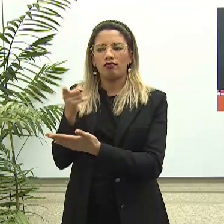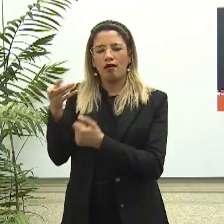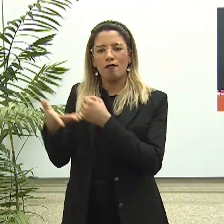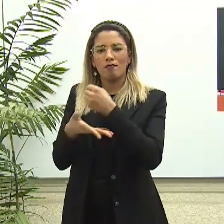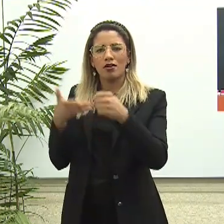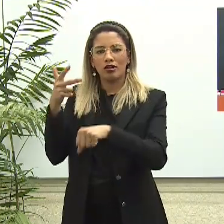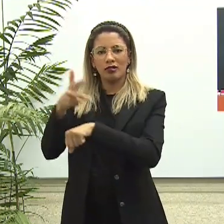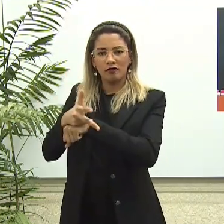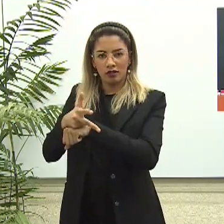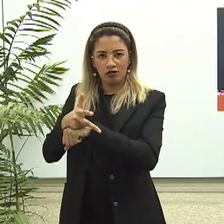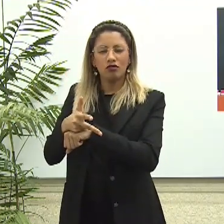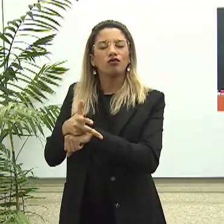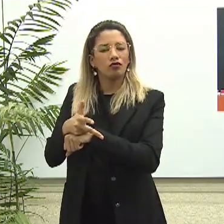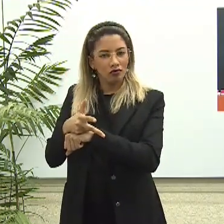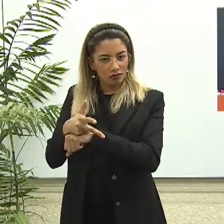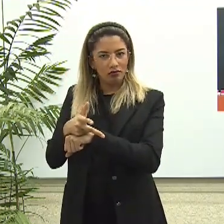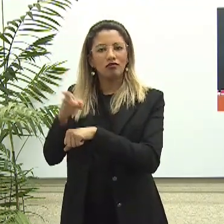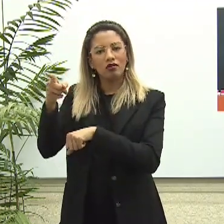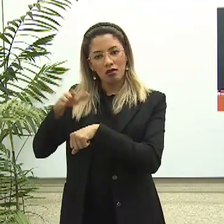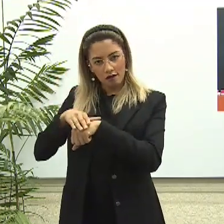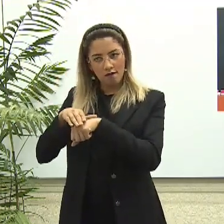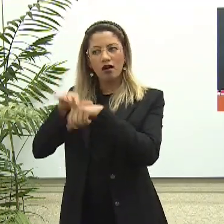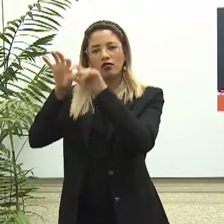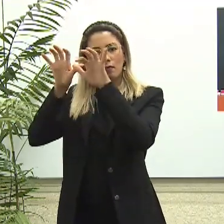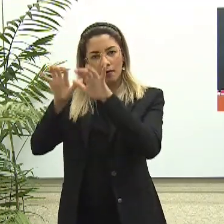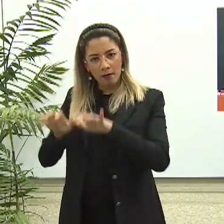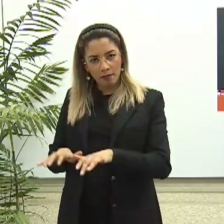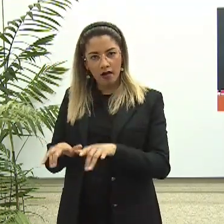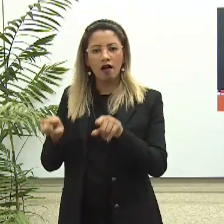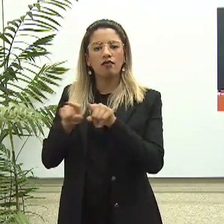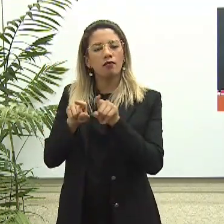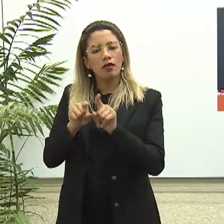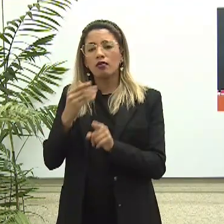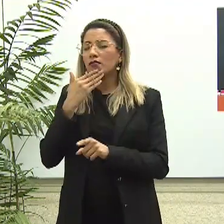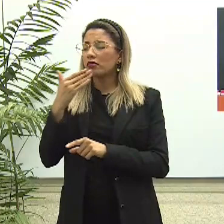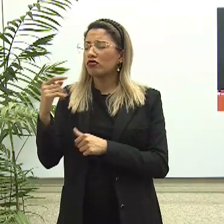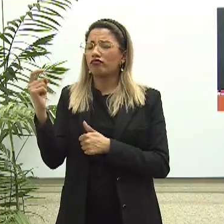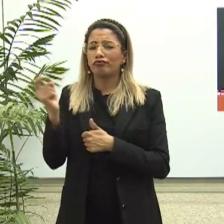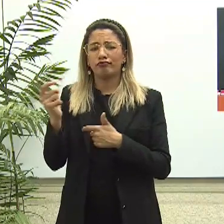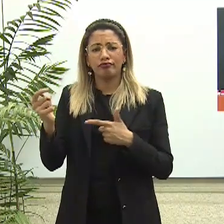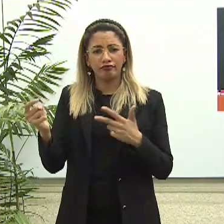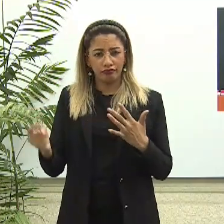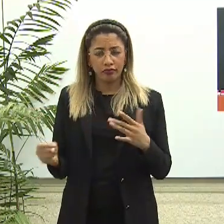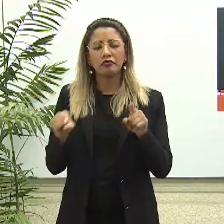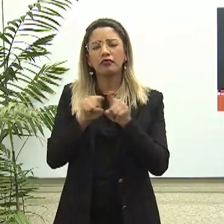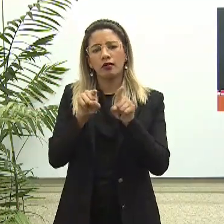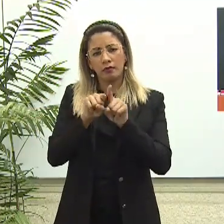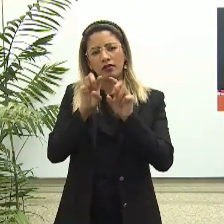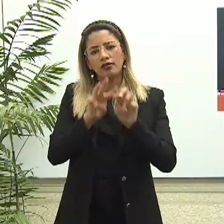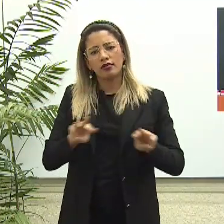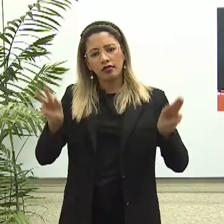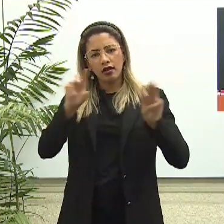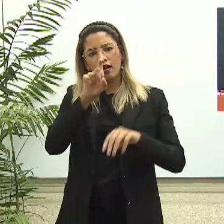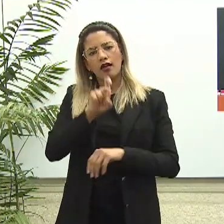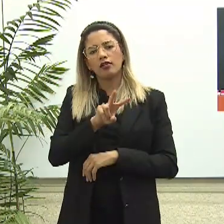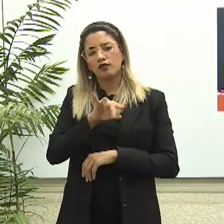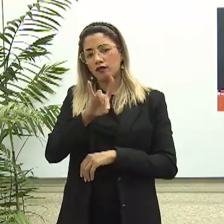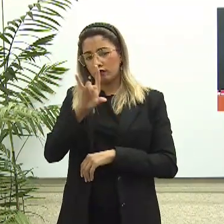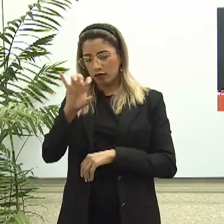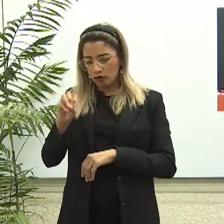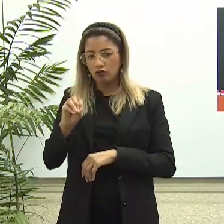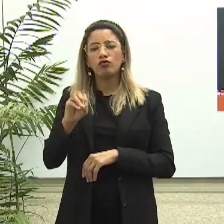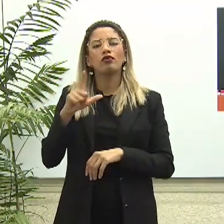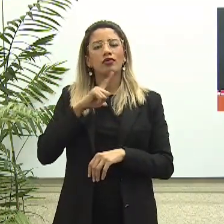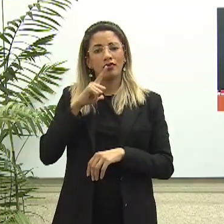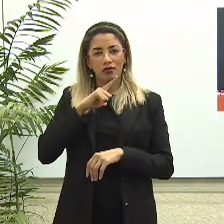Deep fake que foram aperfeiçoadas no mercado pornô no exvideo tem um uma sessão do exvideo para Deep fake é assustadora